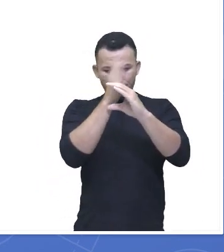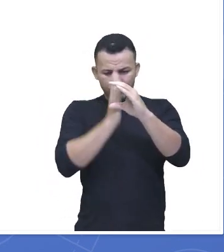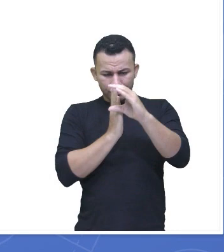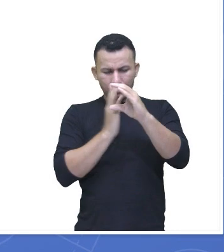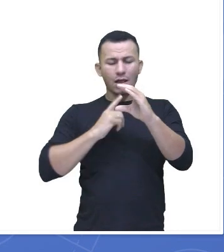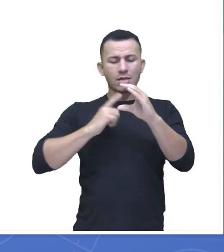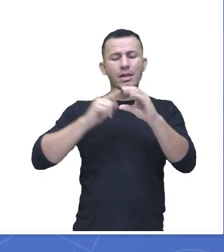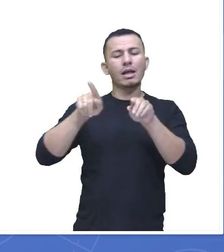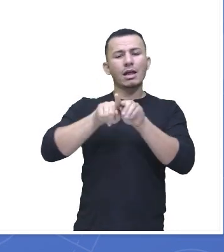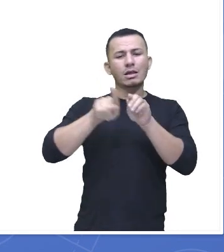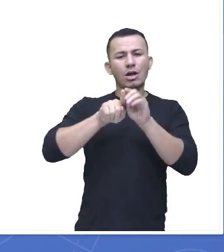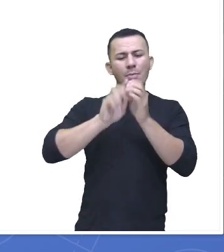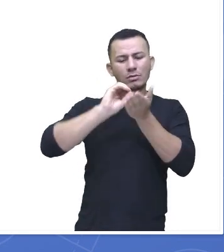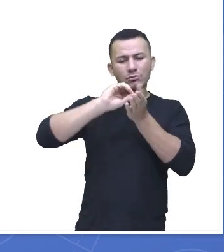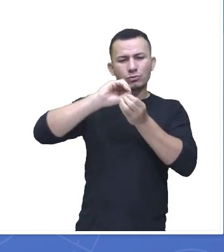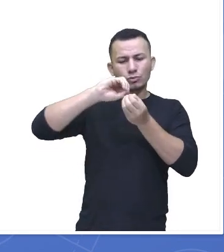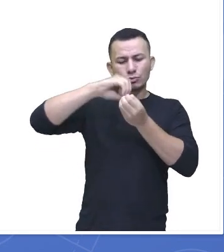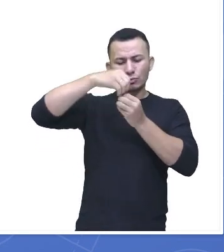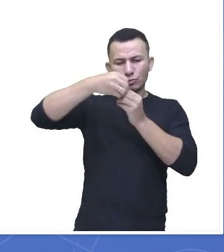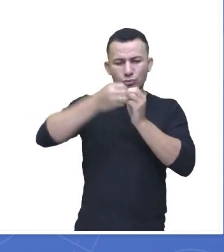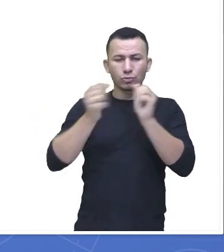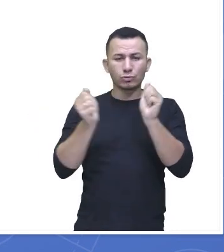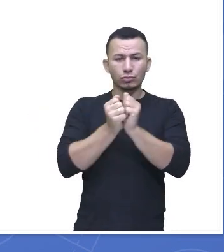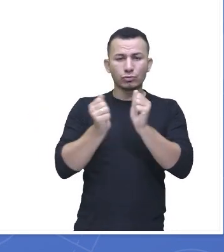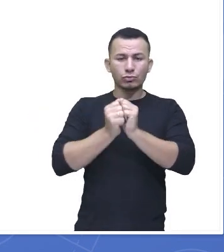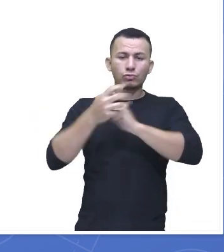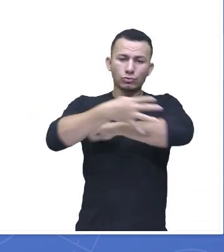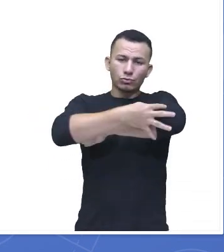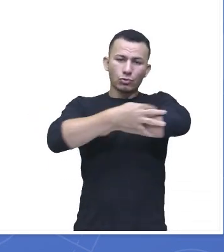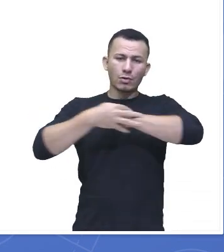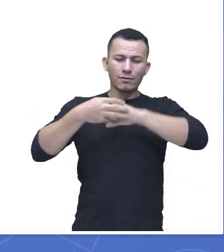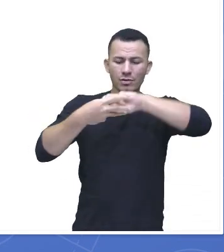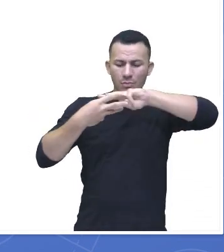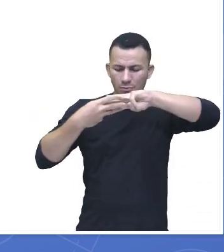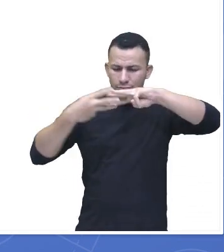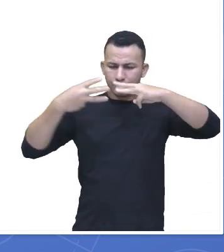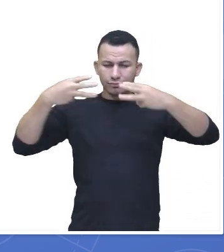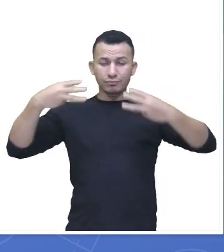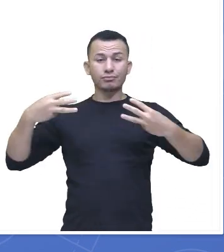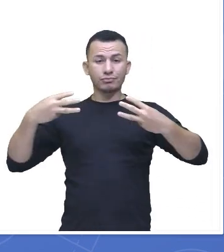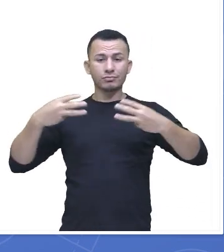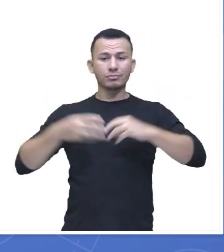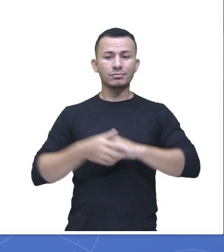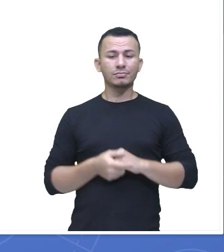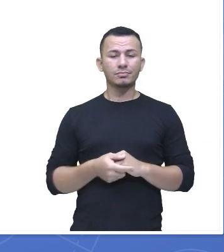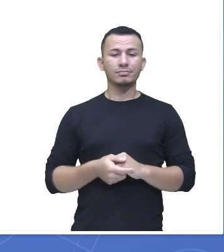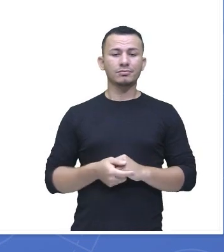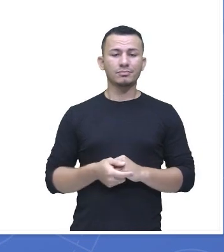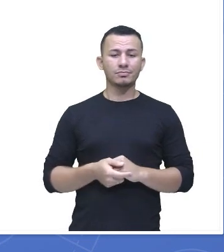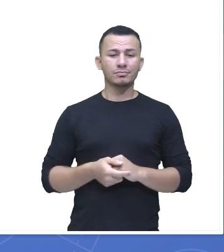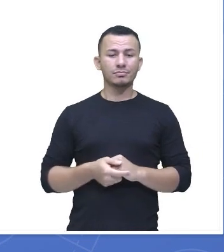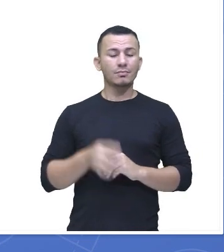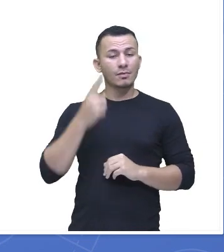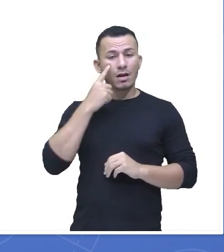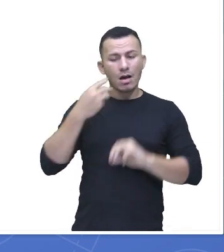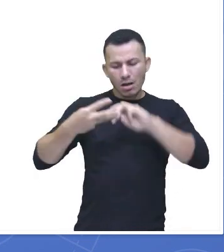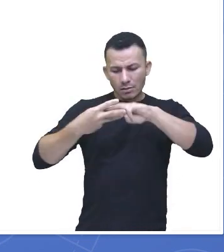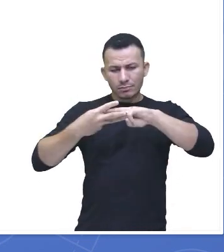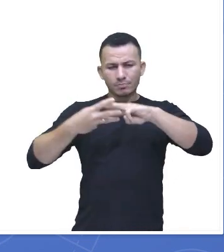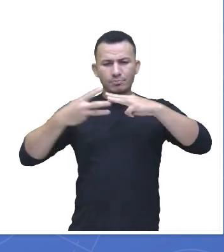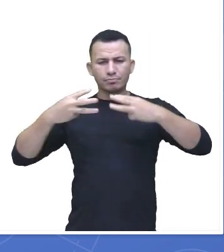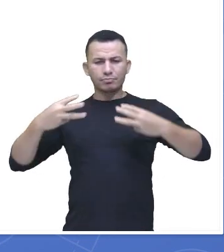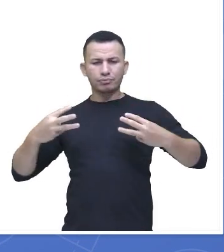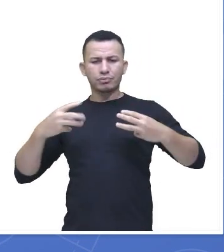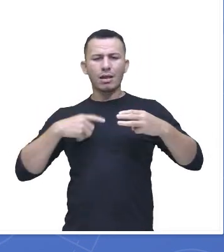envolve aí um conjunto de fibras musculares, tá? Que no caso, aqui, ó, vocês estão vendo